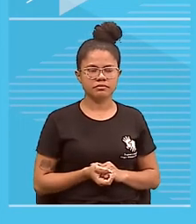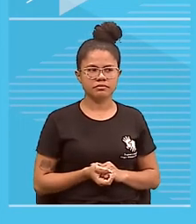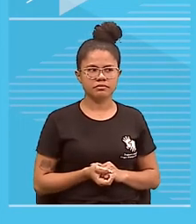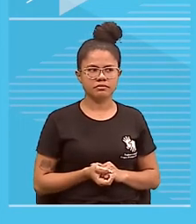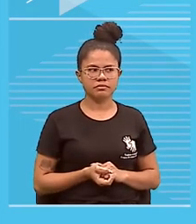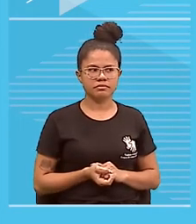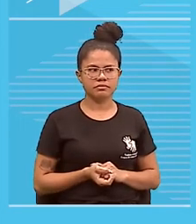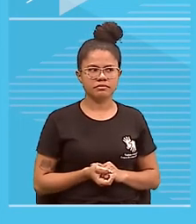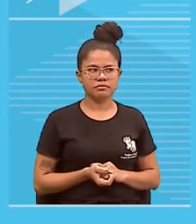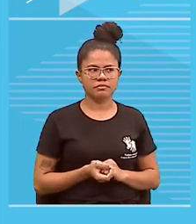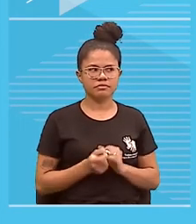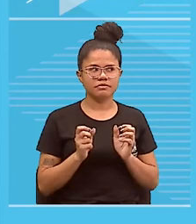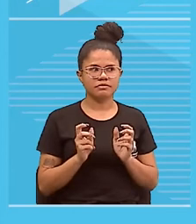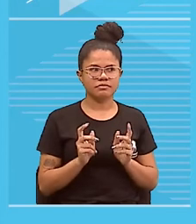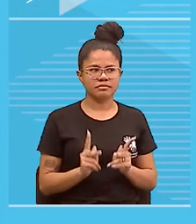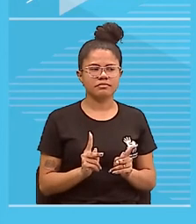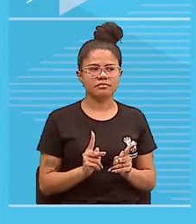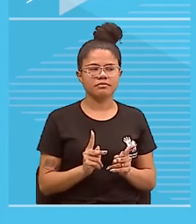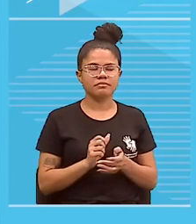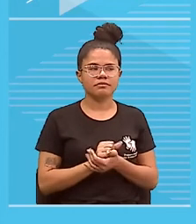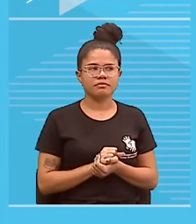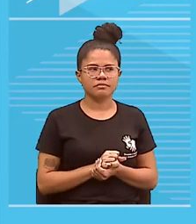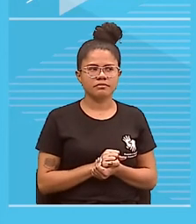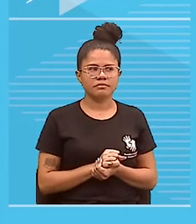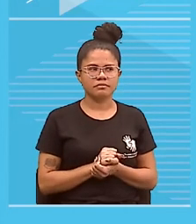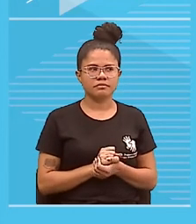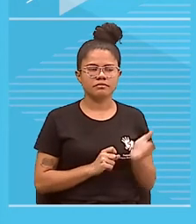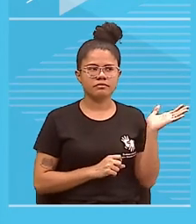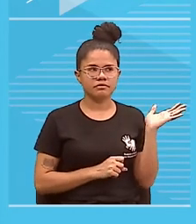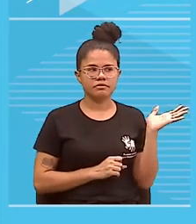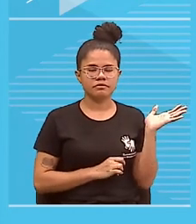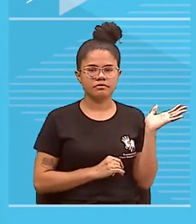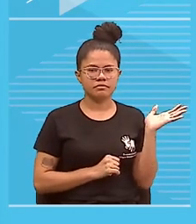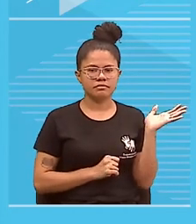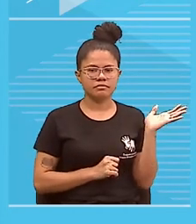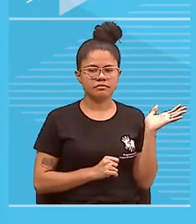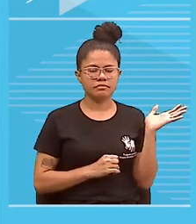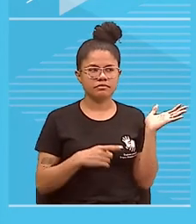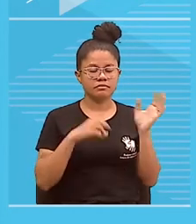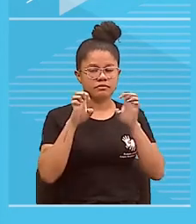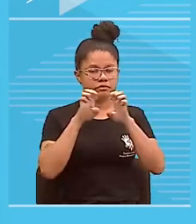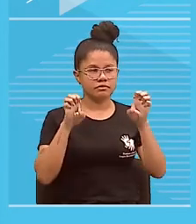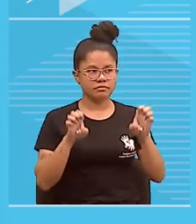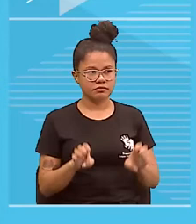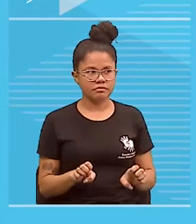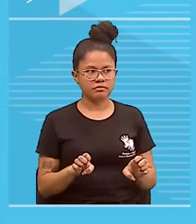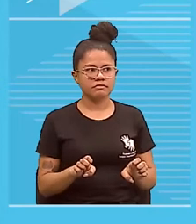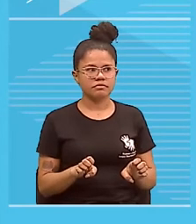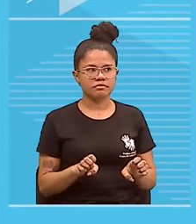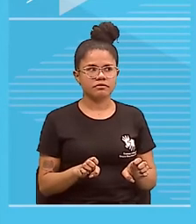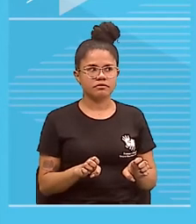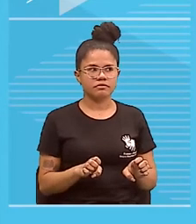h12 eu sei existe a forma estrutural dela linear existe acíclica